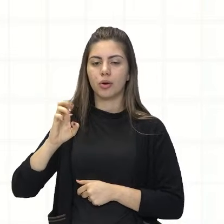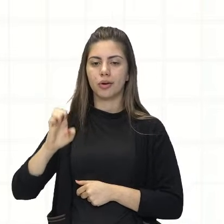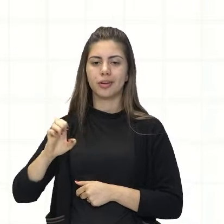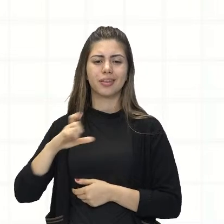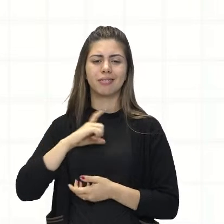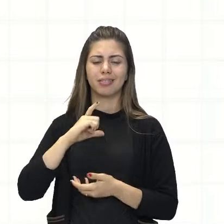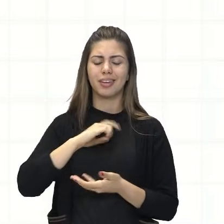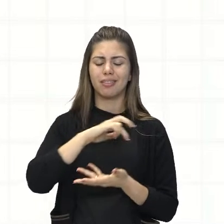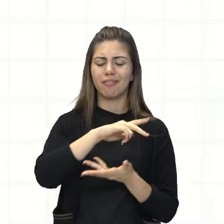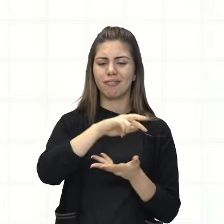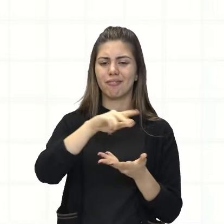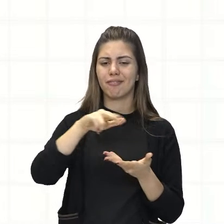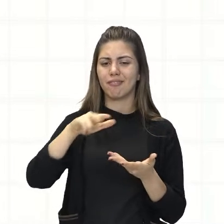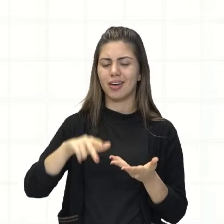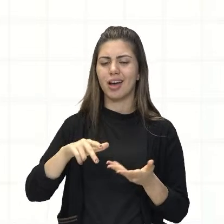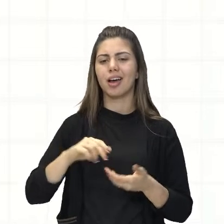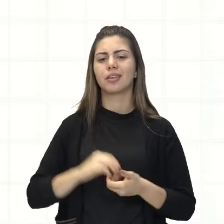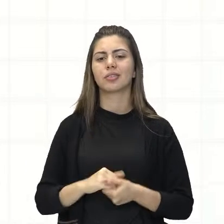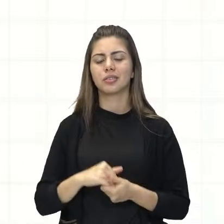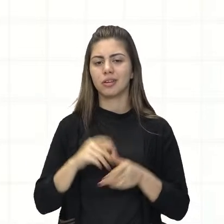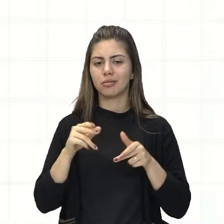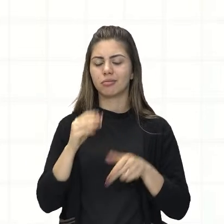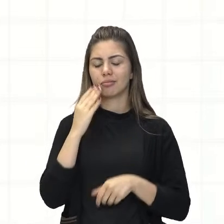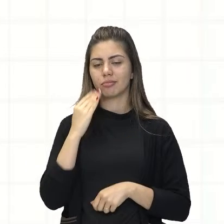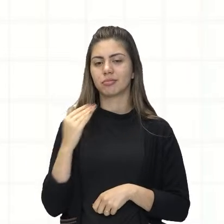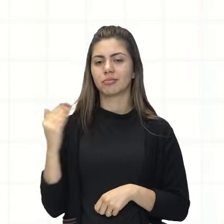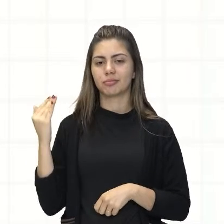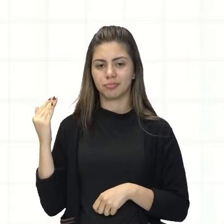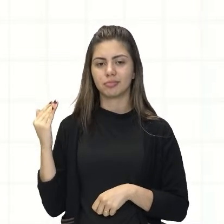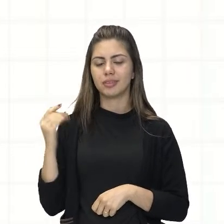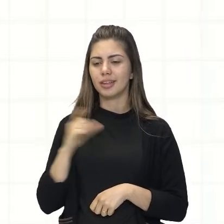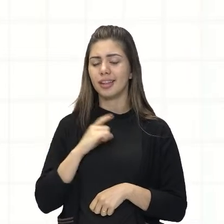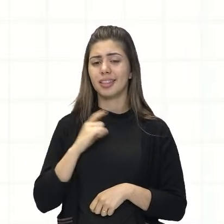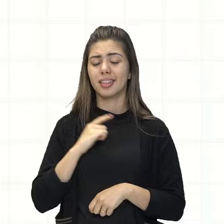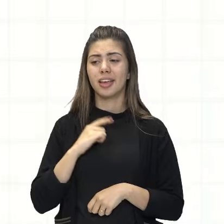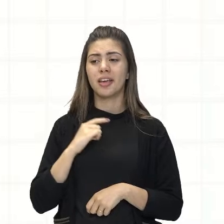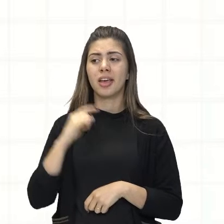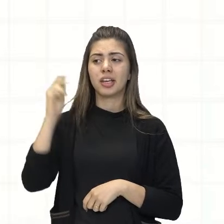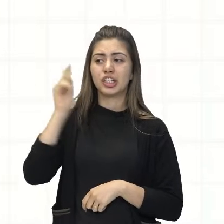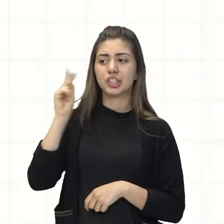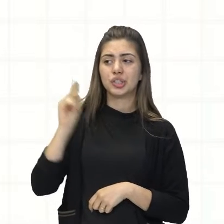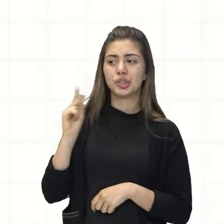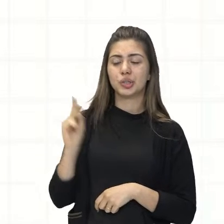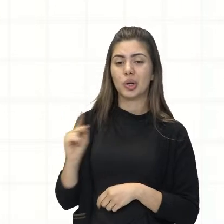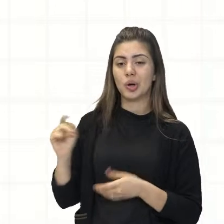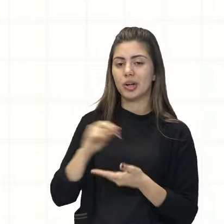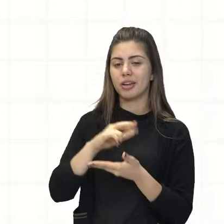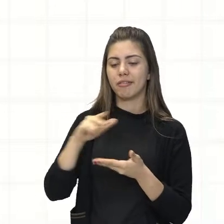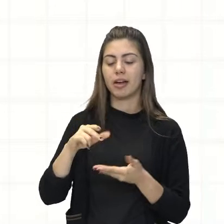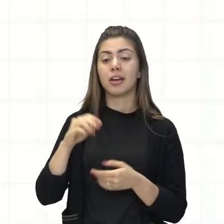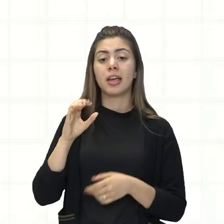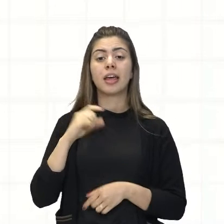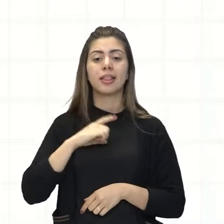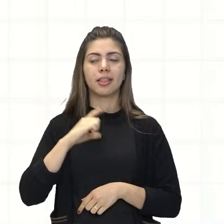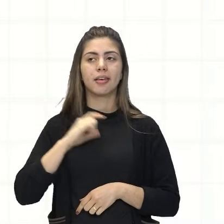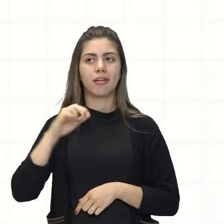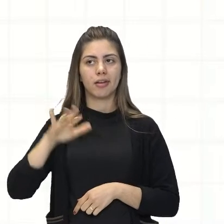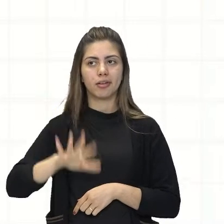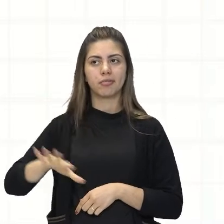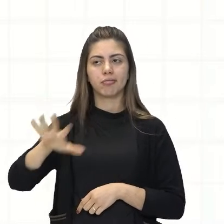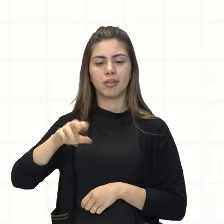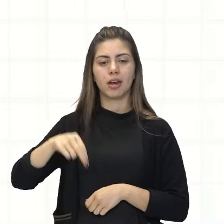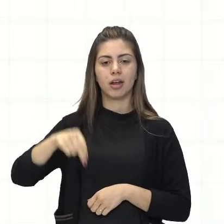a Curupira, a Iara, a lenda do Guaraná, que são muito fortes aqui no norte, o